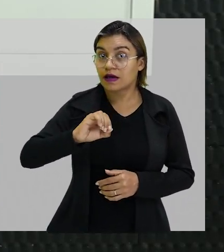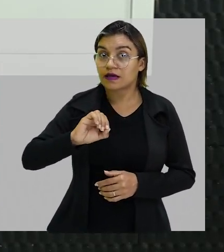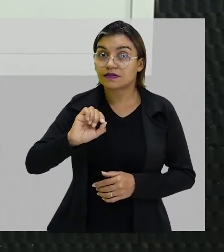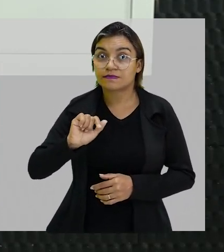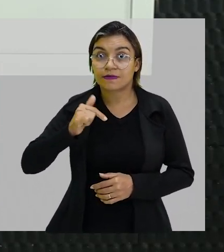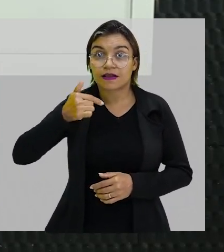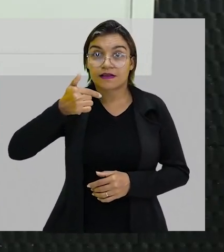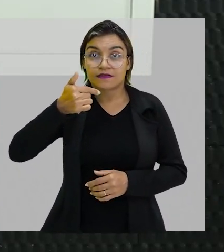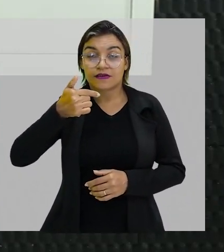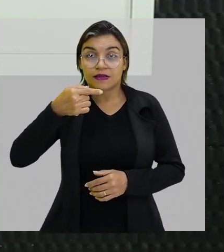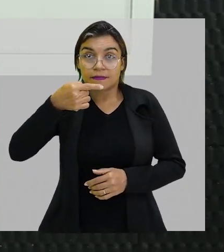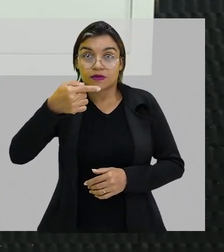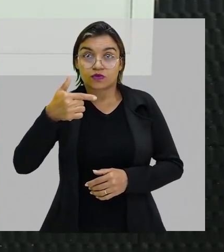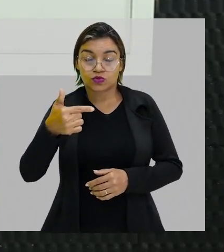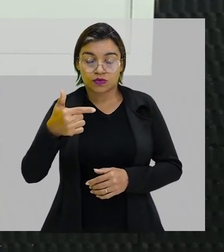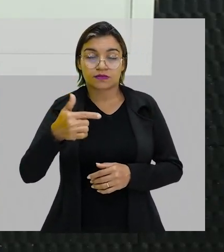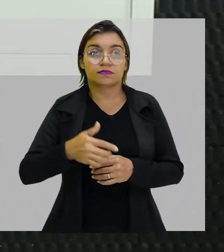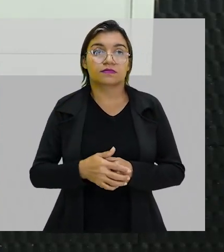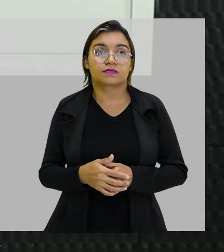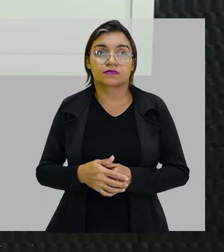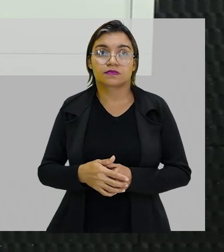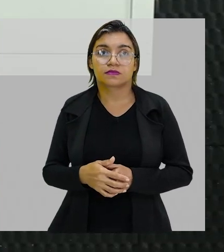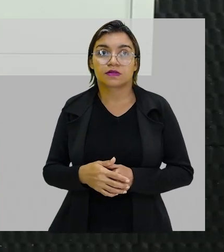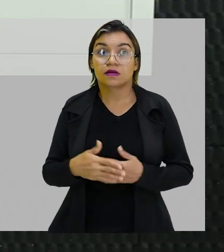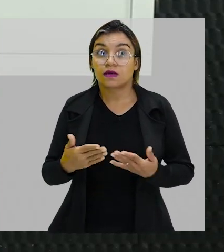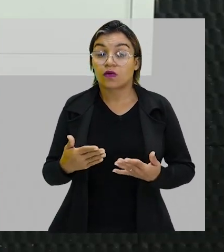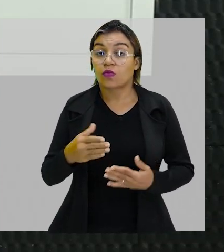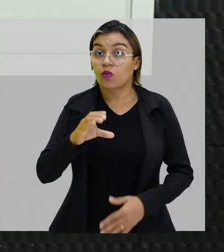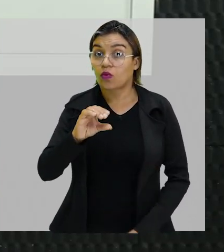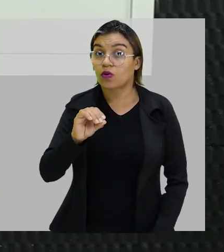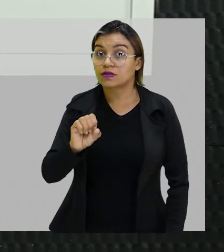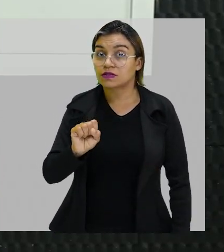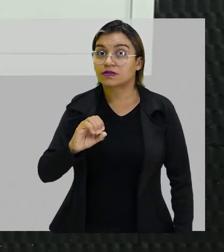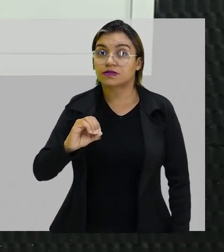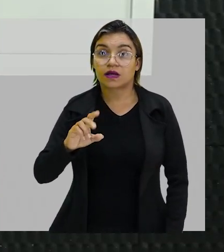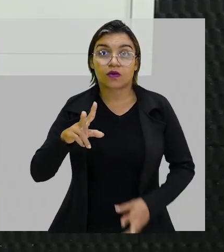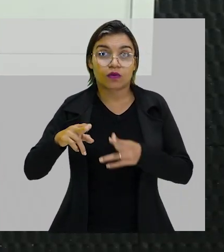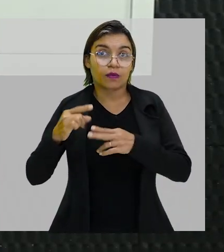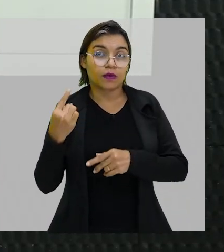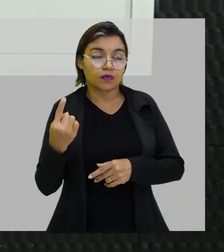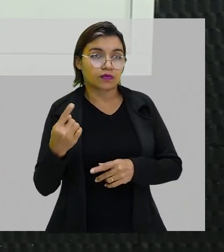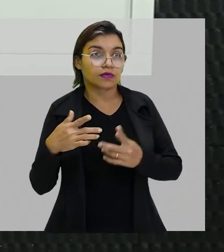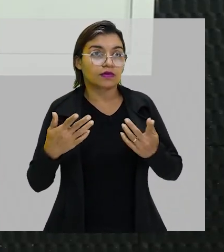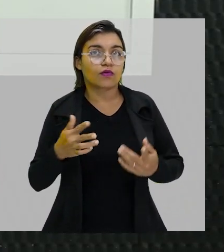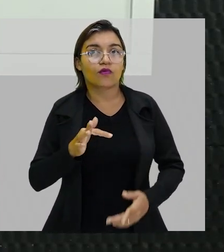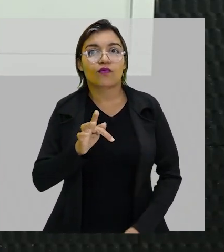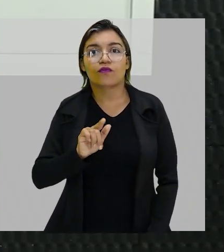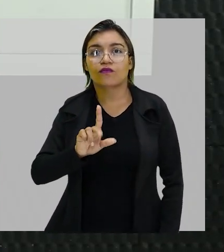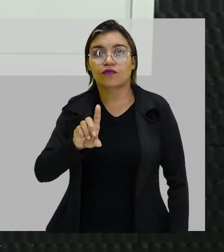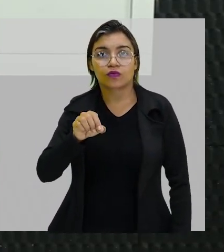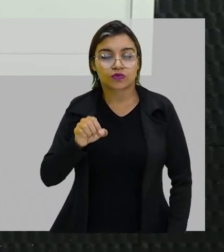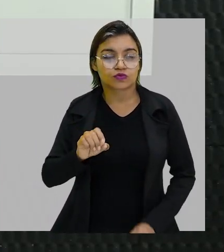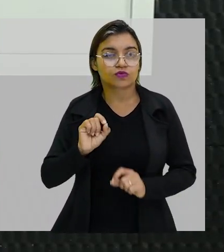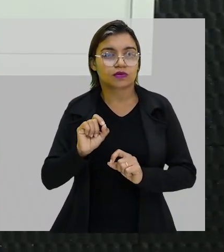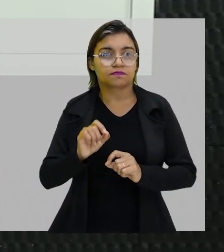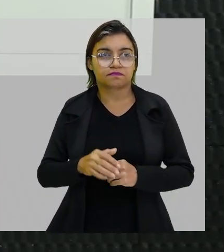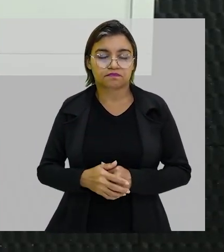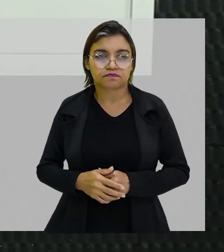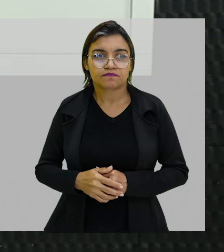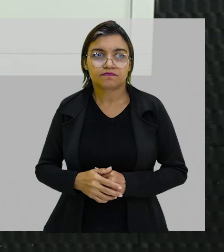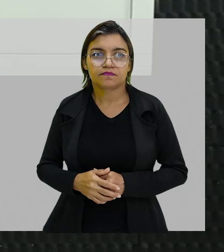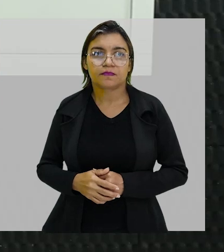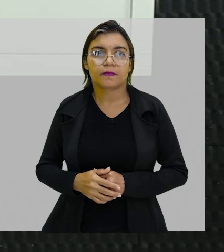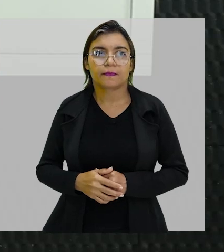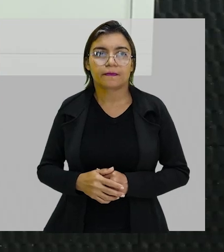nós sabemos que ele é igual a 1, né? Então, qual será o nosso fluxo? Nosso